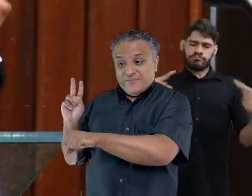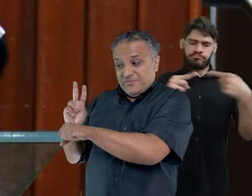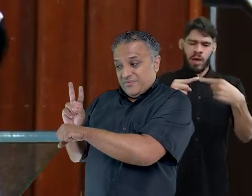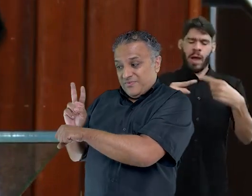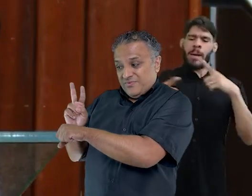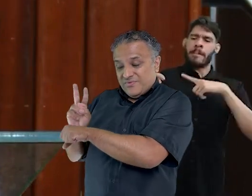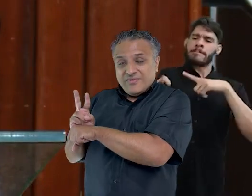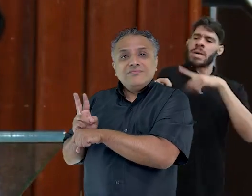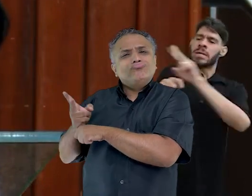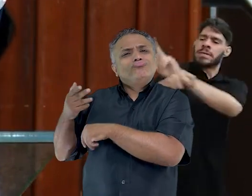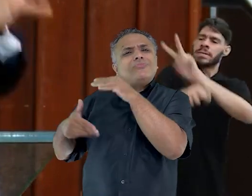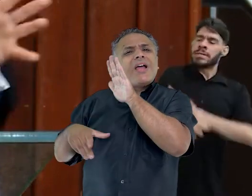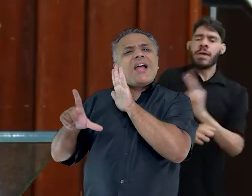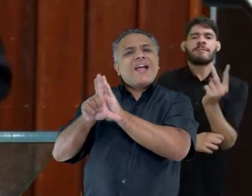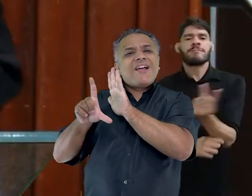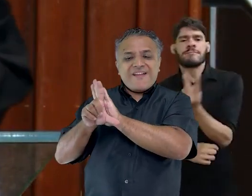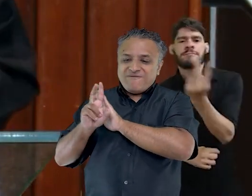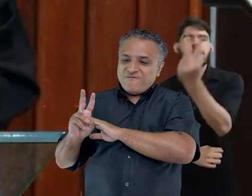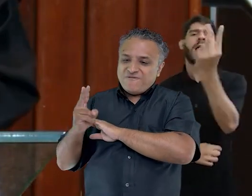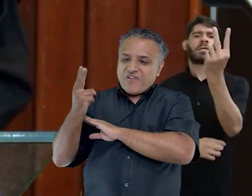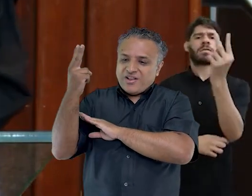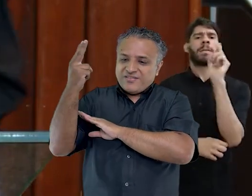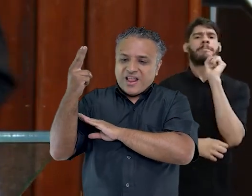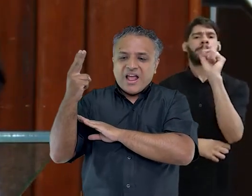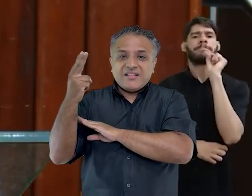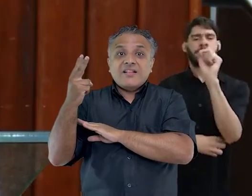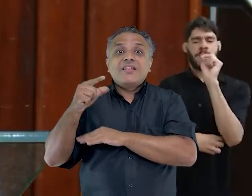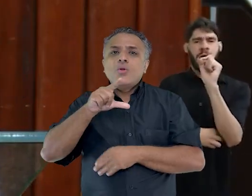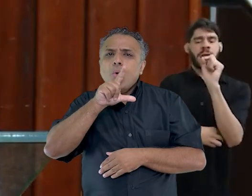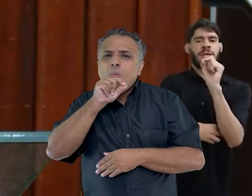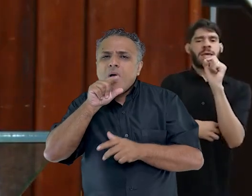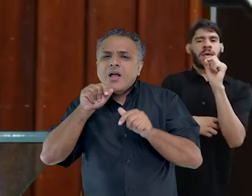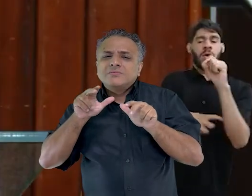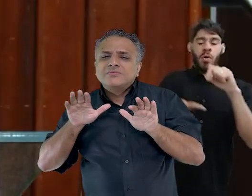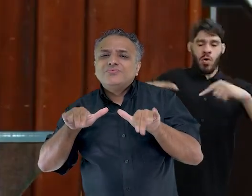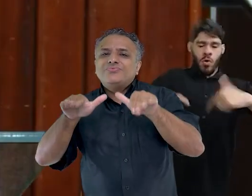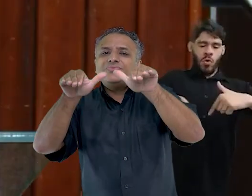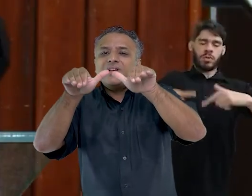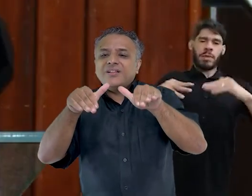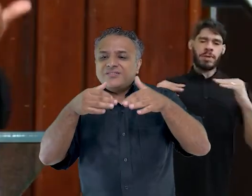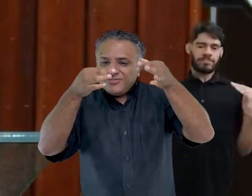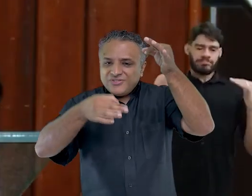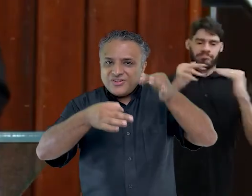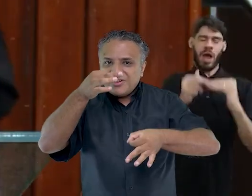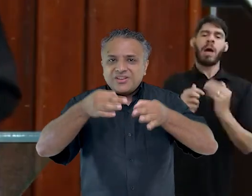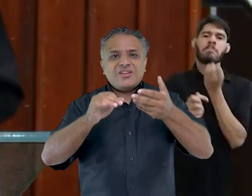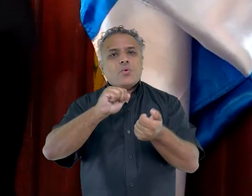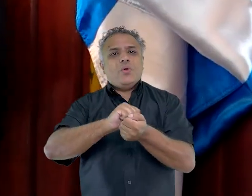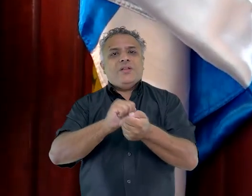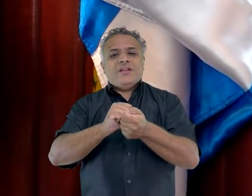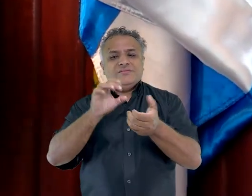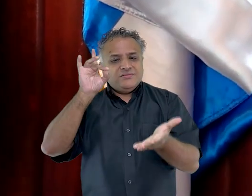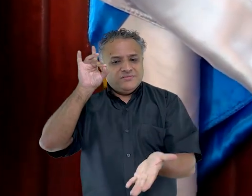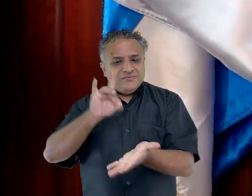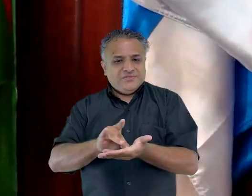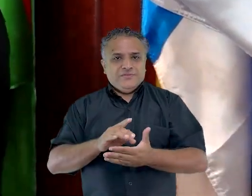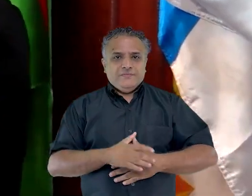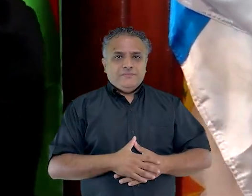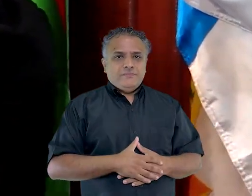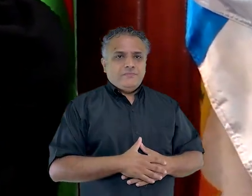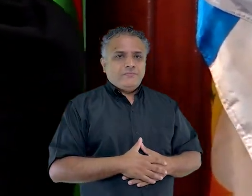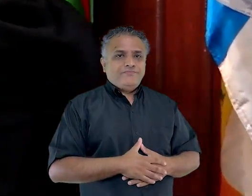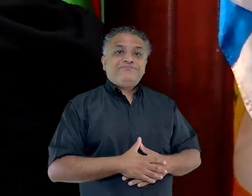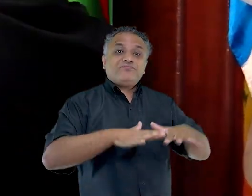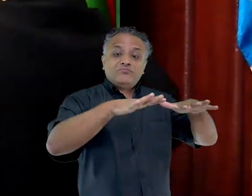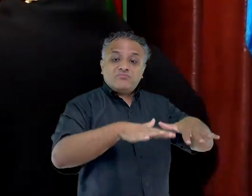com as prerrogativas valorizadas, para que o pássaro, que é a prestação jurisdicional com qualidade, seja efetiva. Durante a